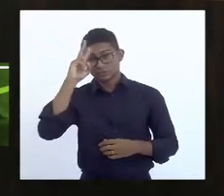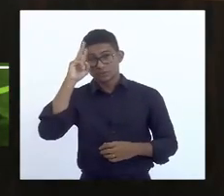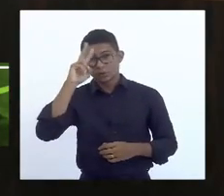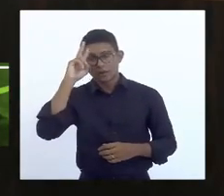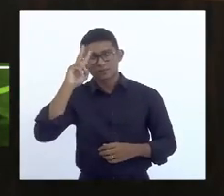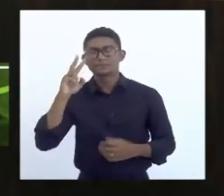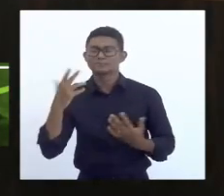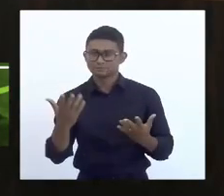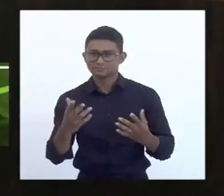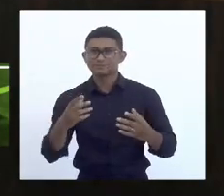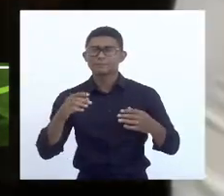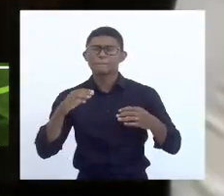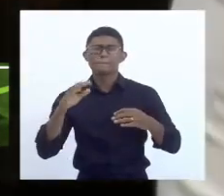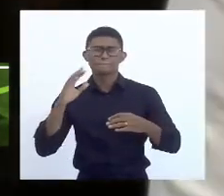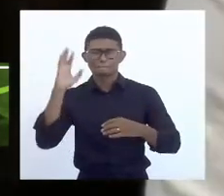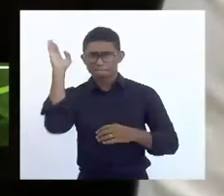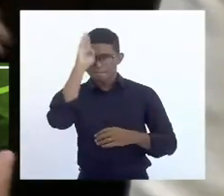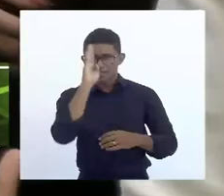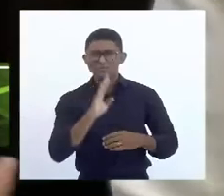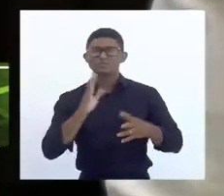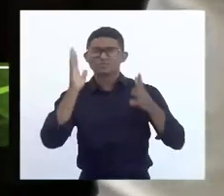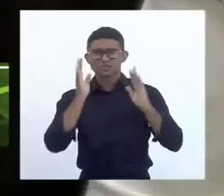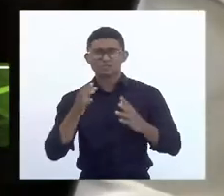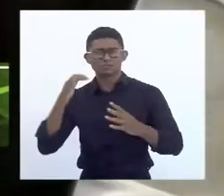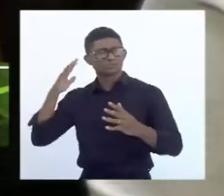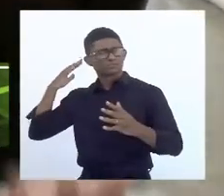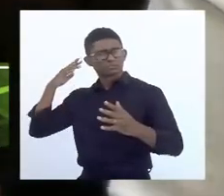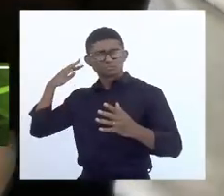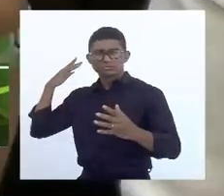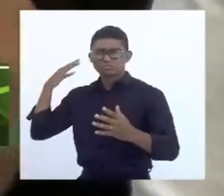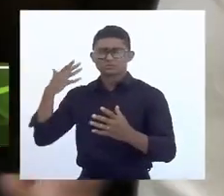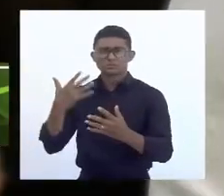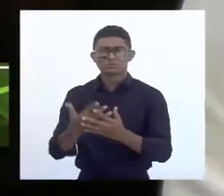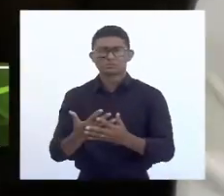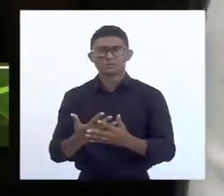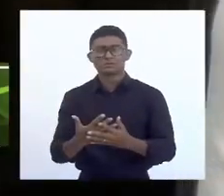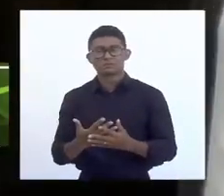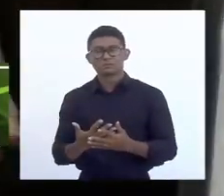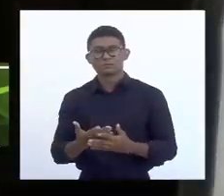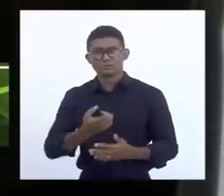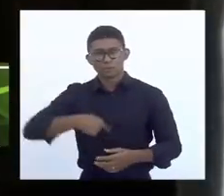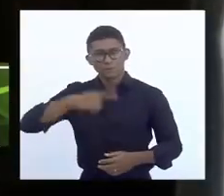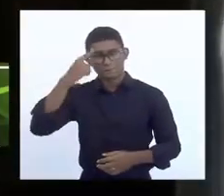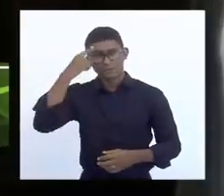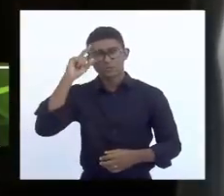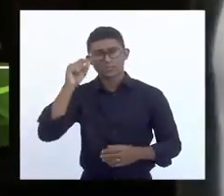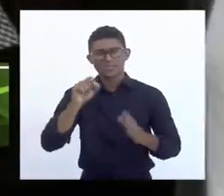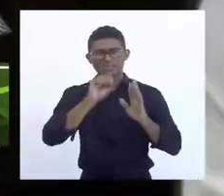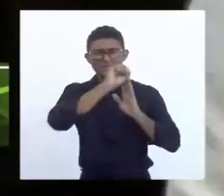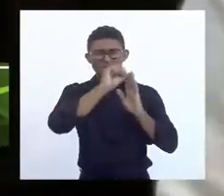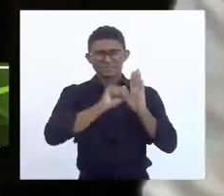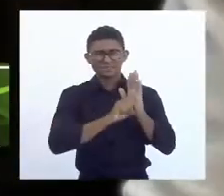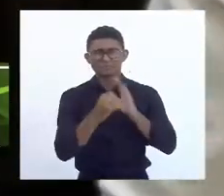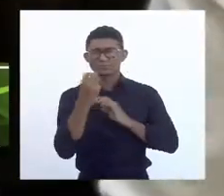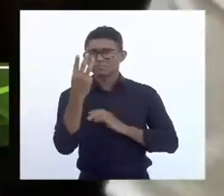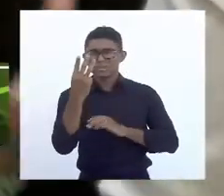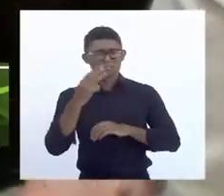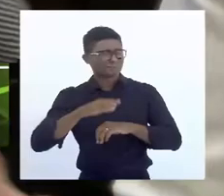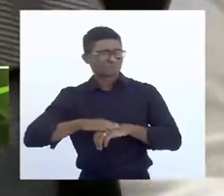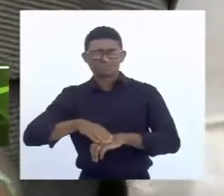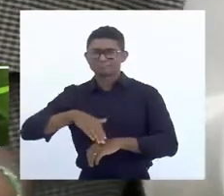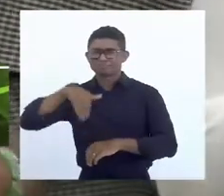nosso Estado. E isso, estamos pensando em mais de 3 séculos de escravidão. Estamos pensando de